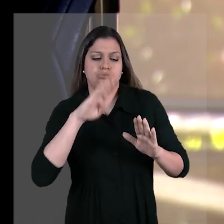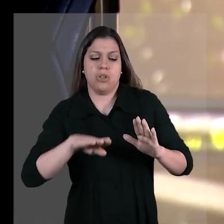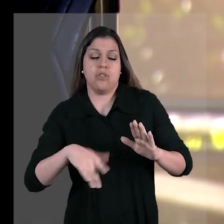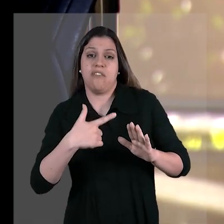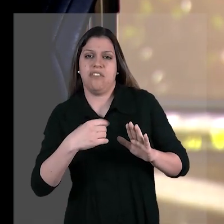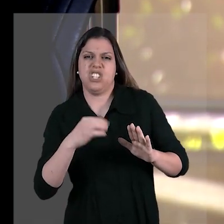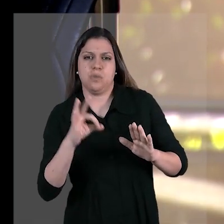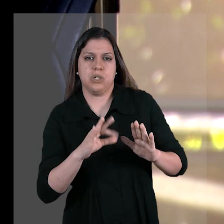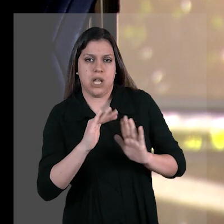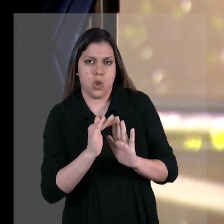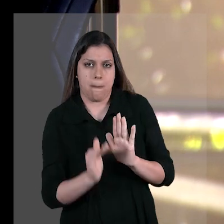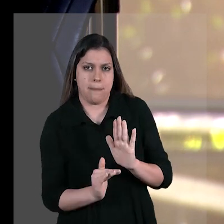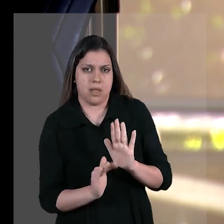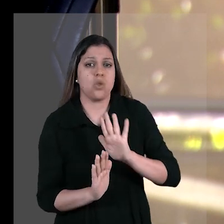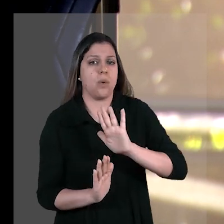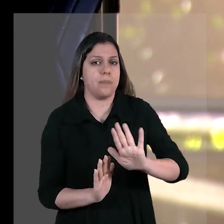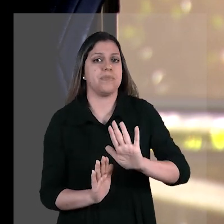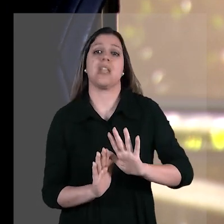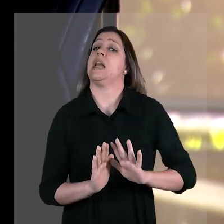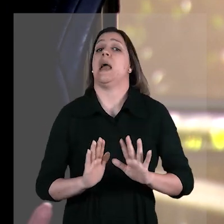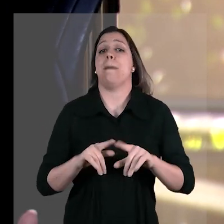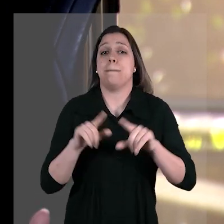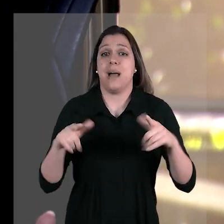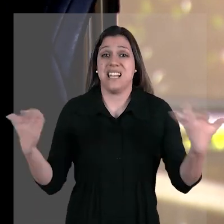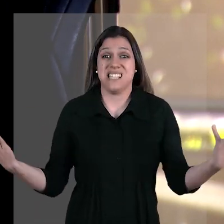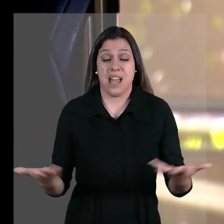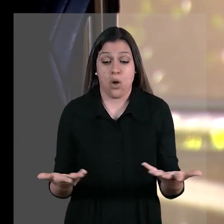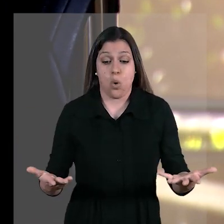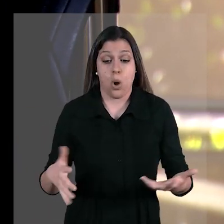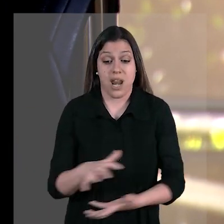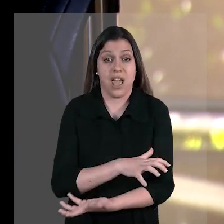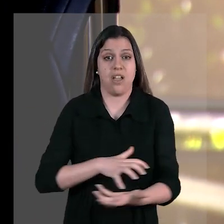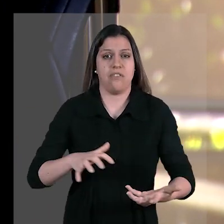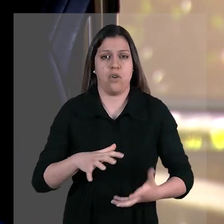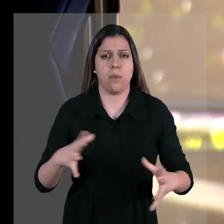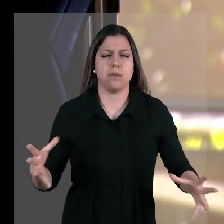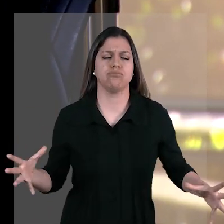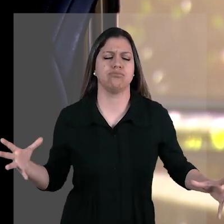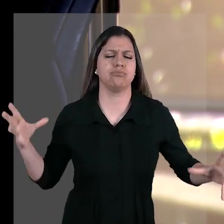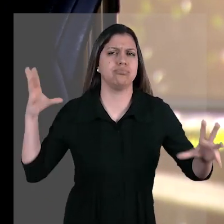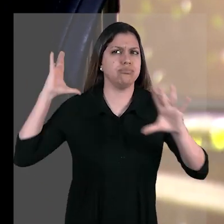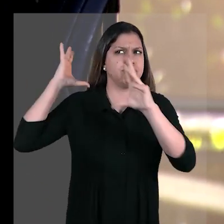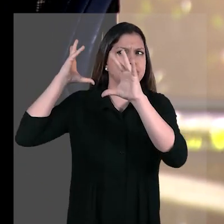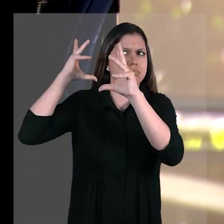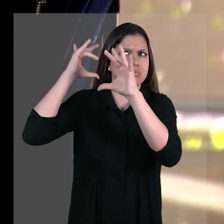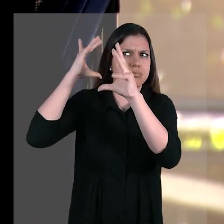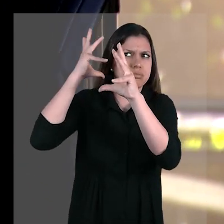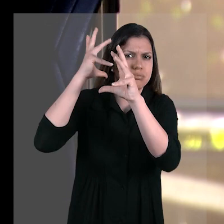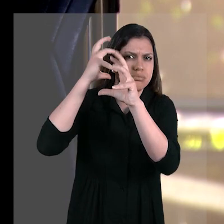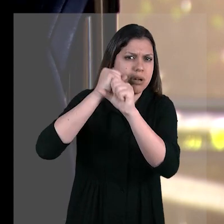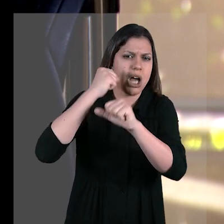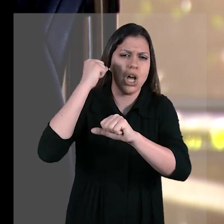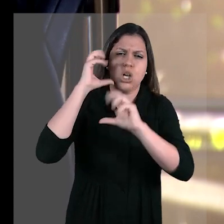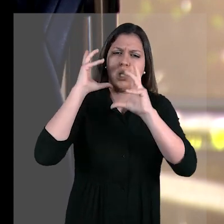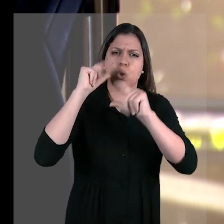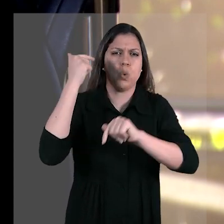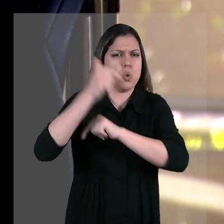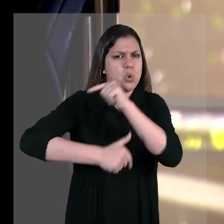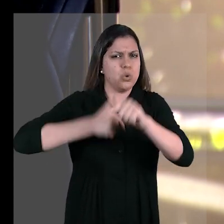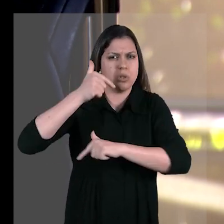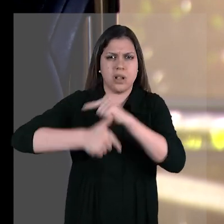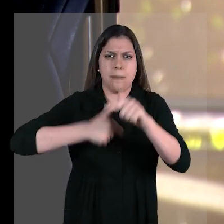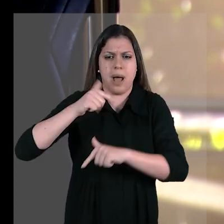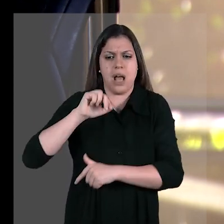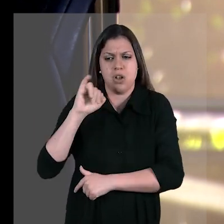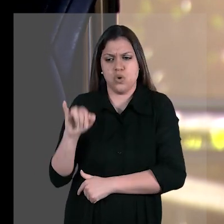reforma, nós vamos pegar todas as 100% de contribuições. Então, eu pego todo o meu período contributivo, desde julho